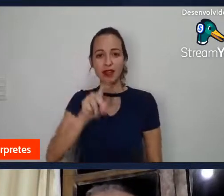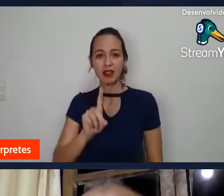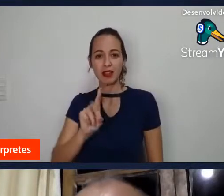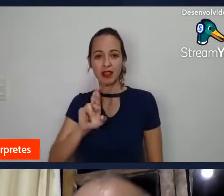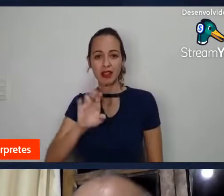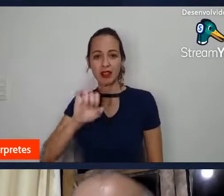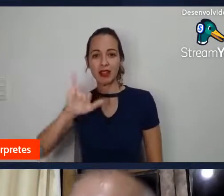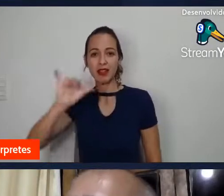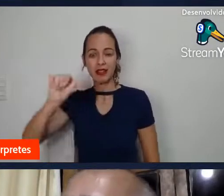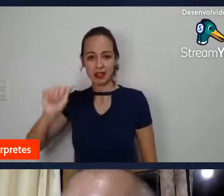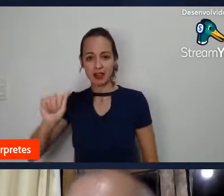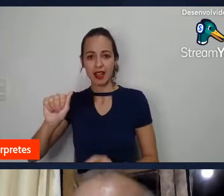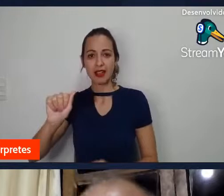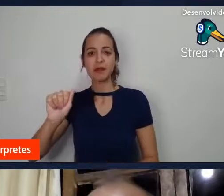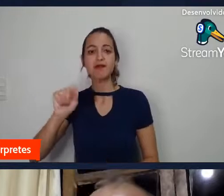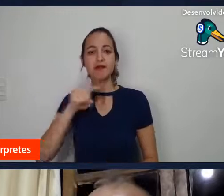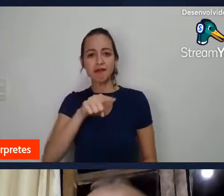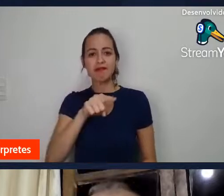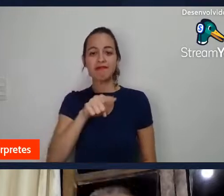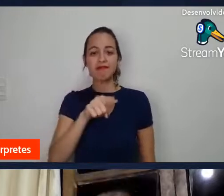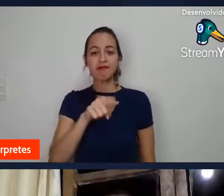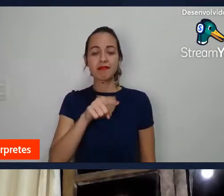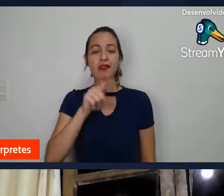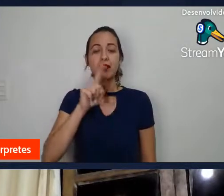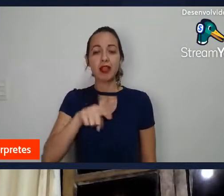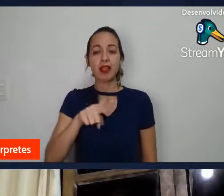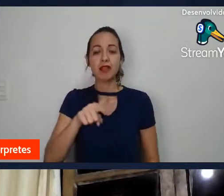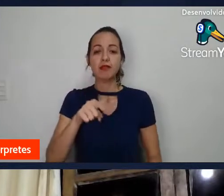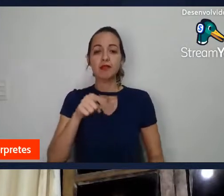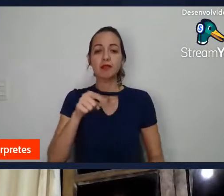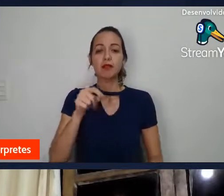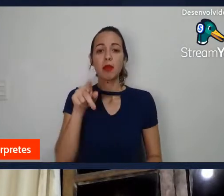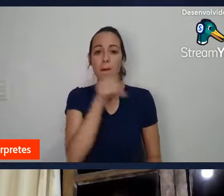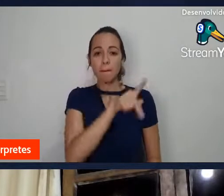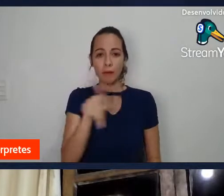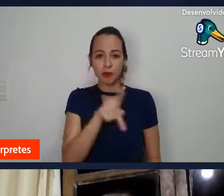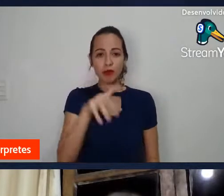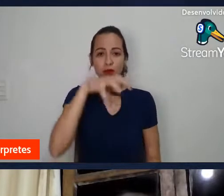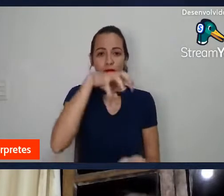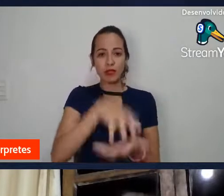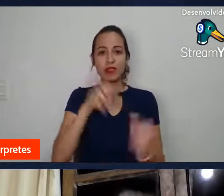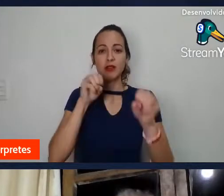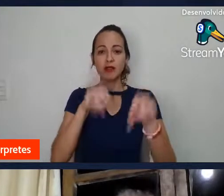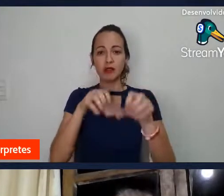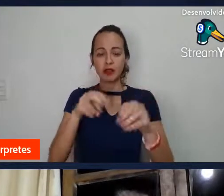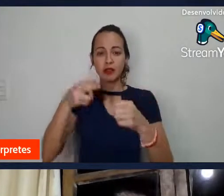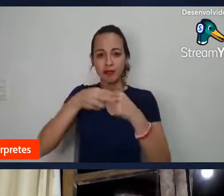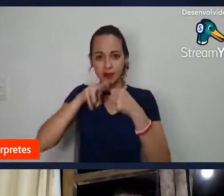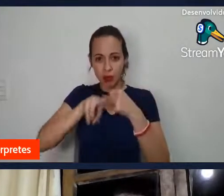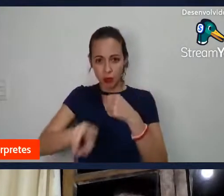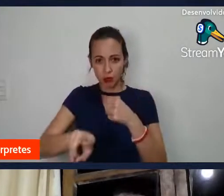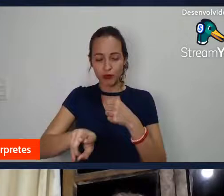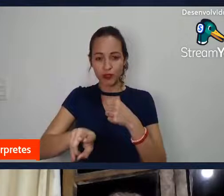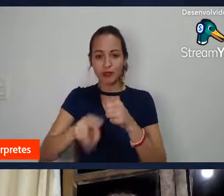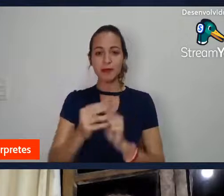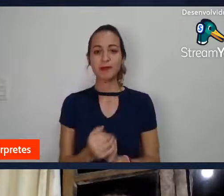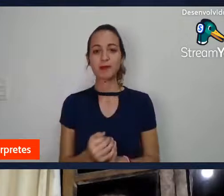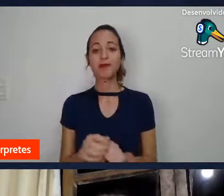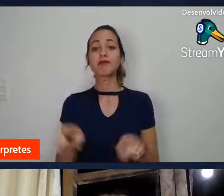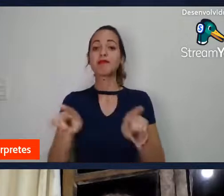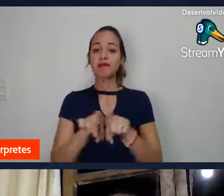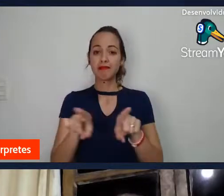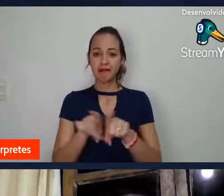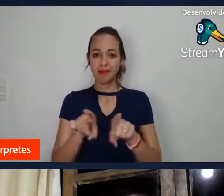ela que está na condição de diretora em exercício do Centro de Educação da Universidade Federal do Espírito Santo, e